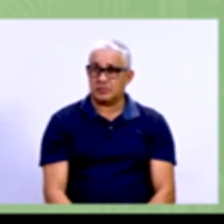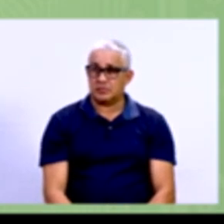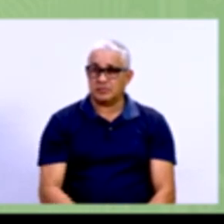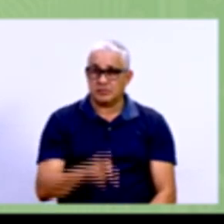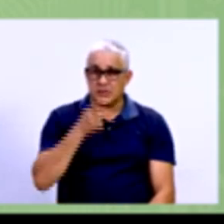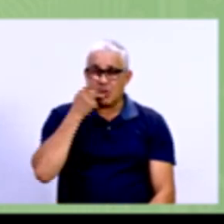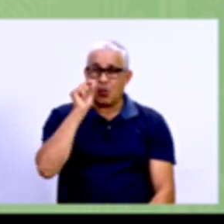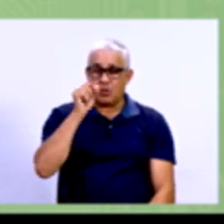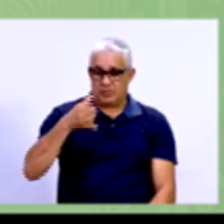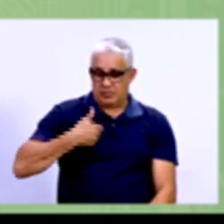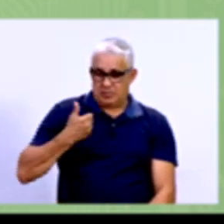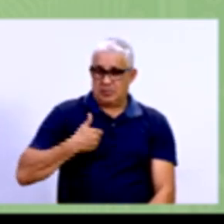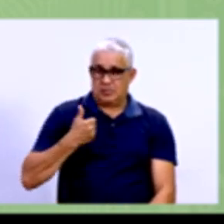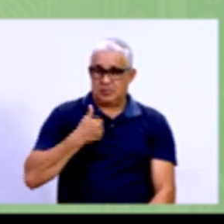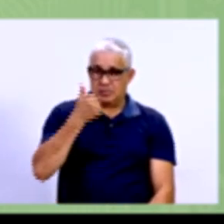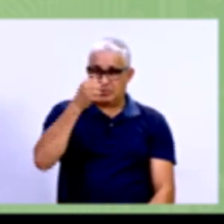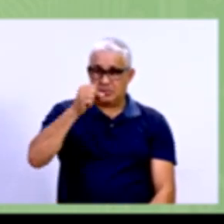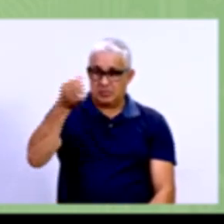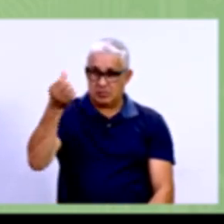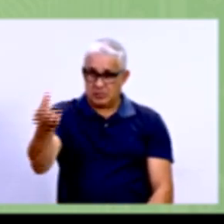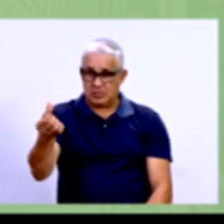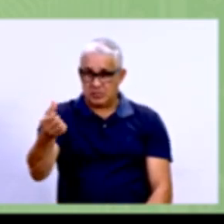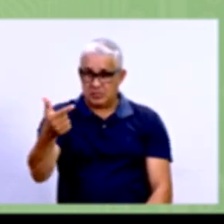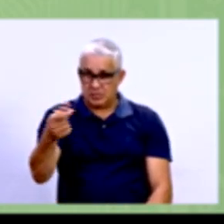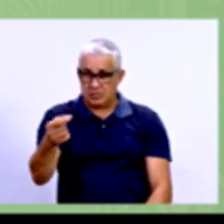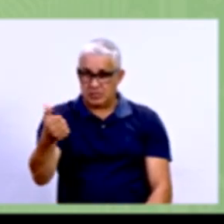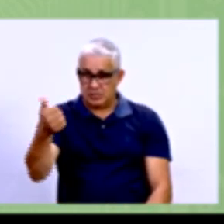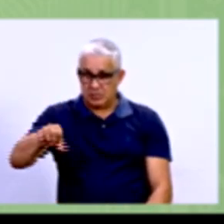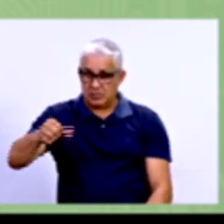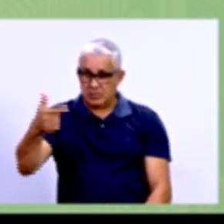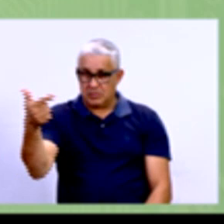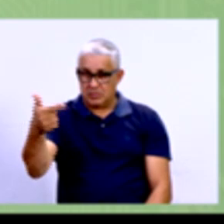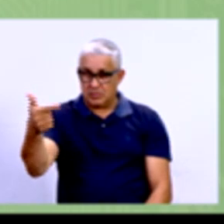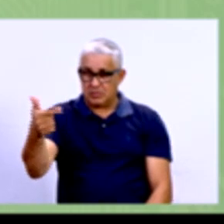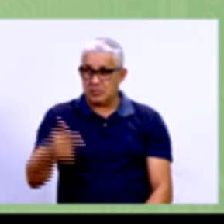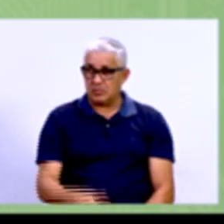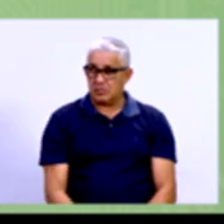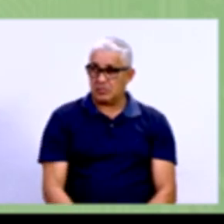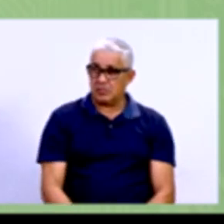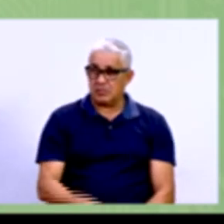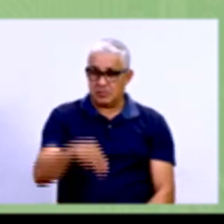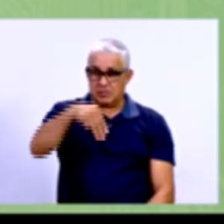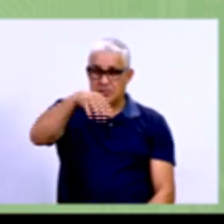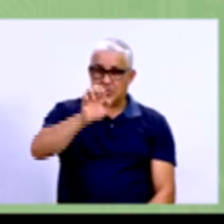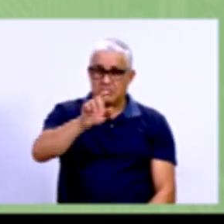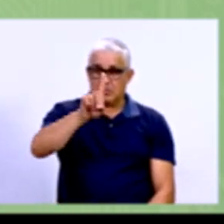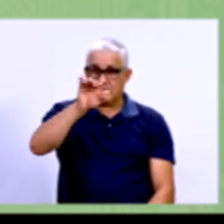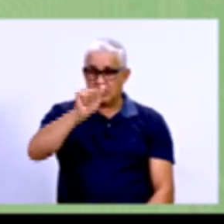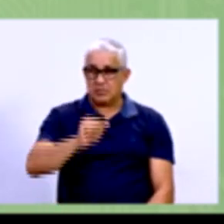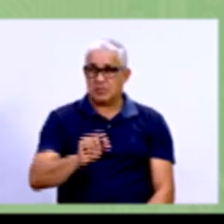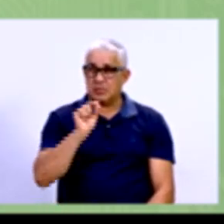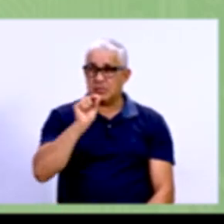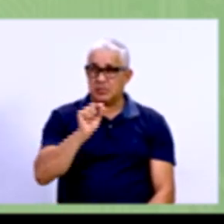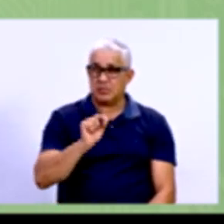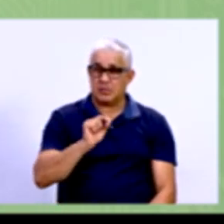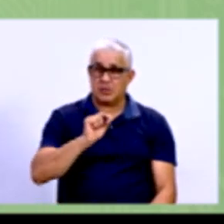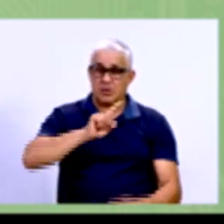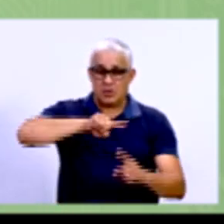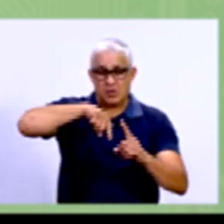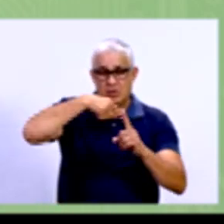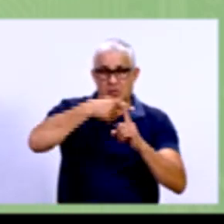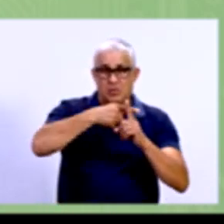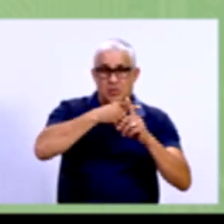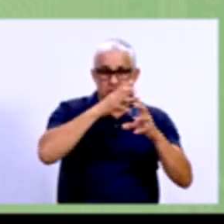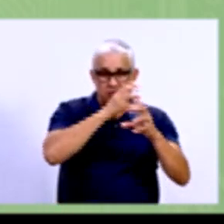de idade nesse caso, né? 18, 16, 20, 19, 22. Média aritmética nada mais é do que a gente somar